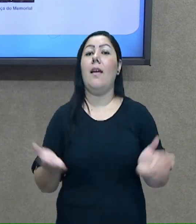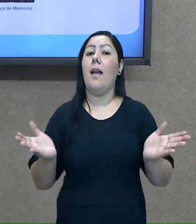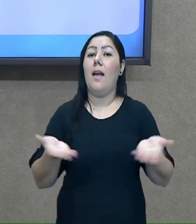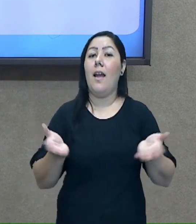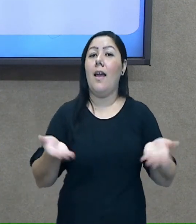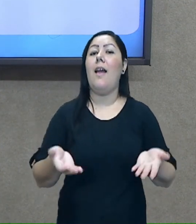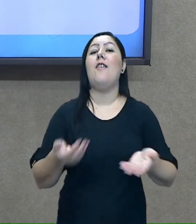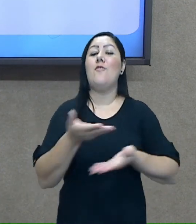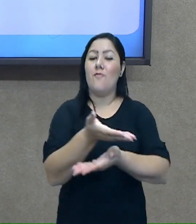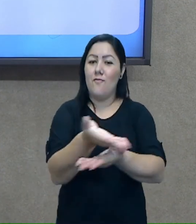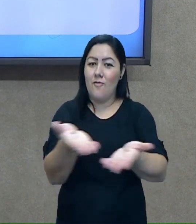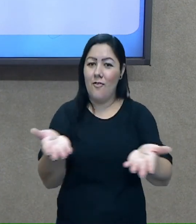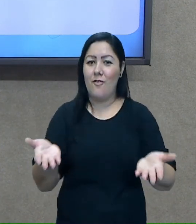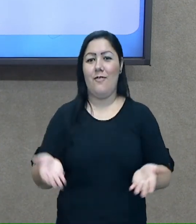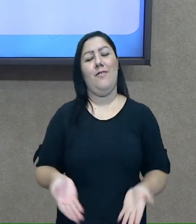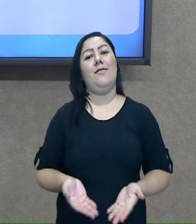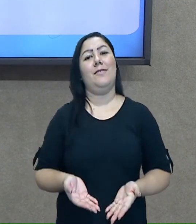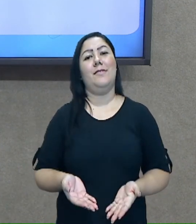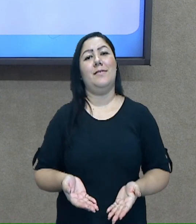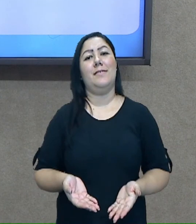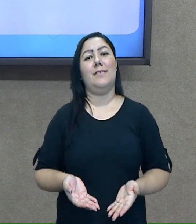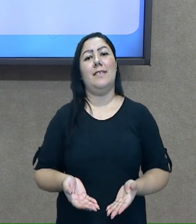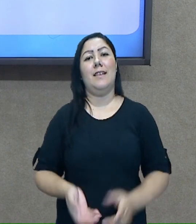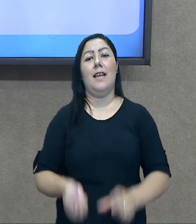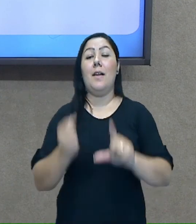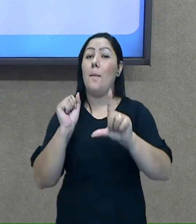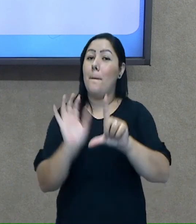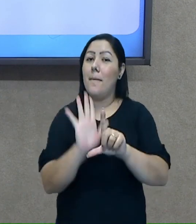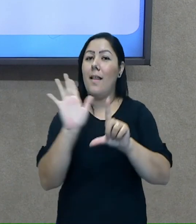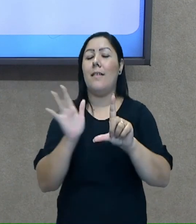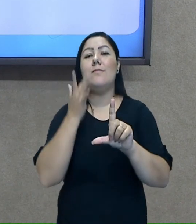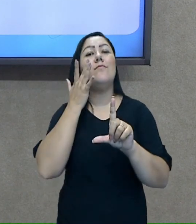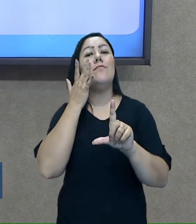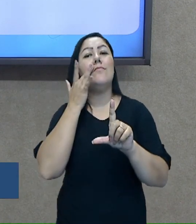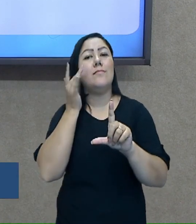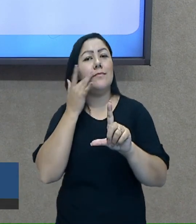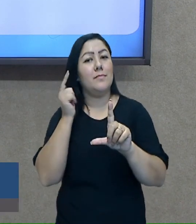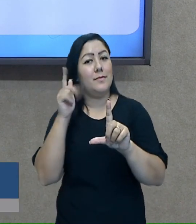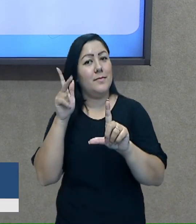agora é com vocês. Acesse a nossa plataforma